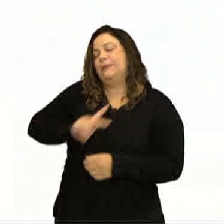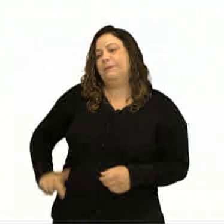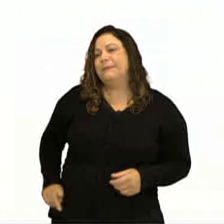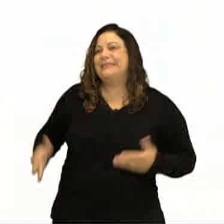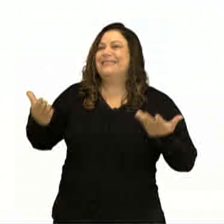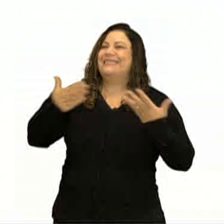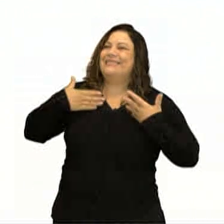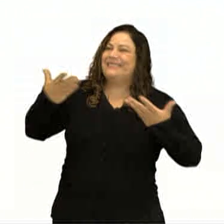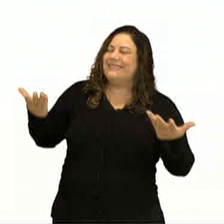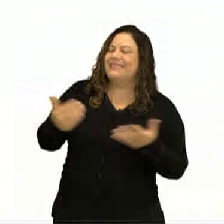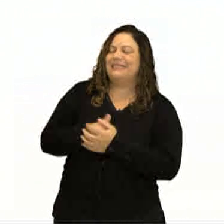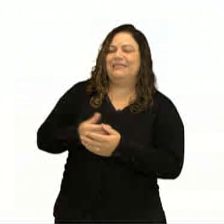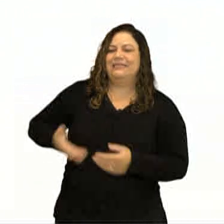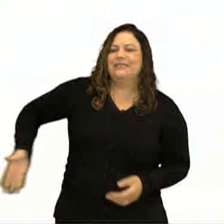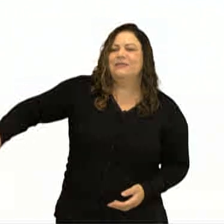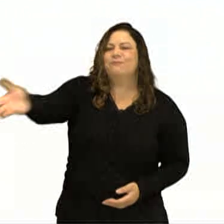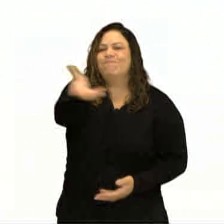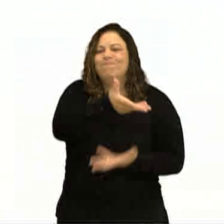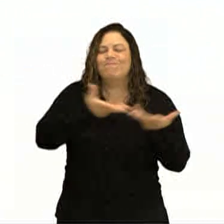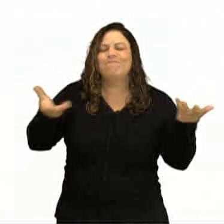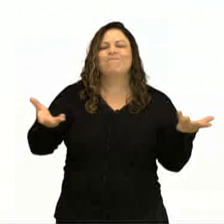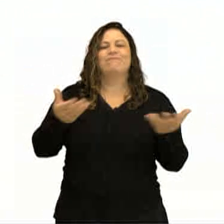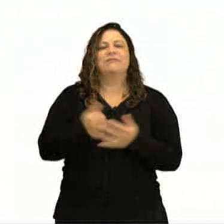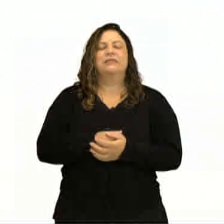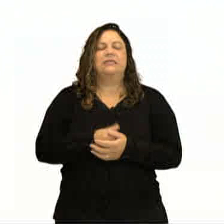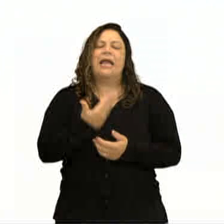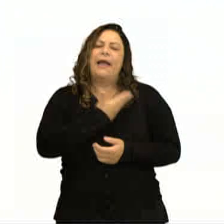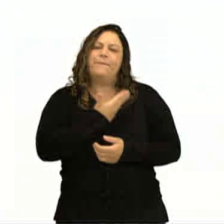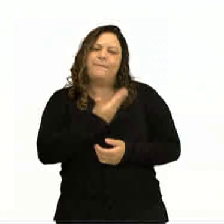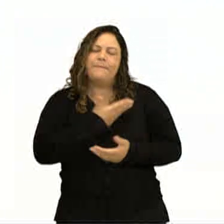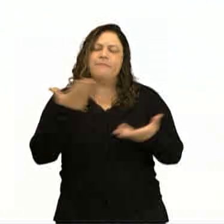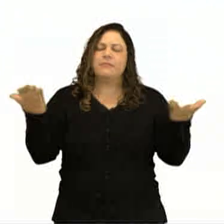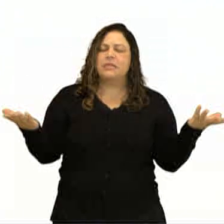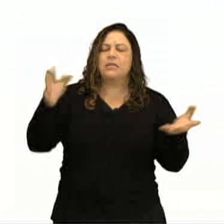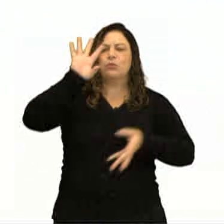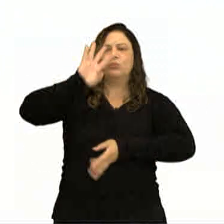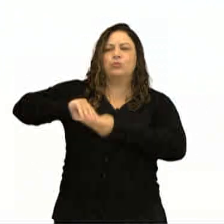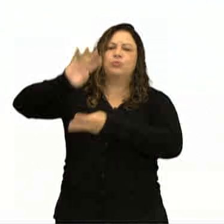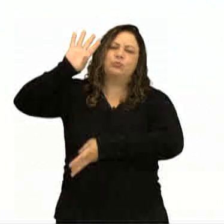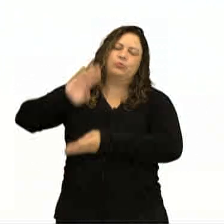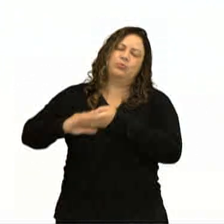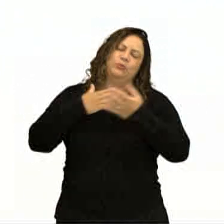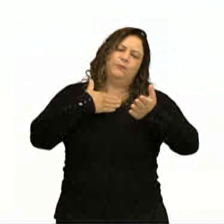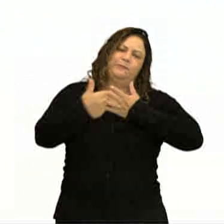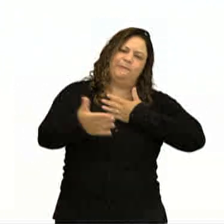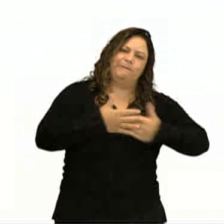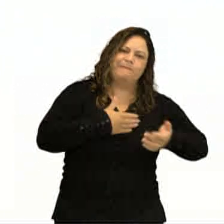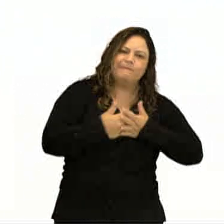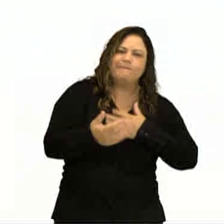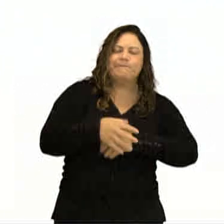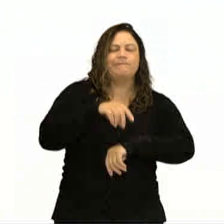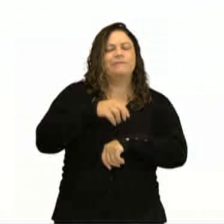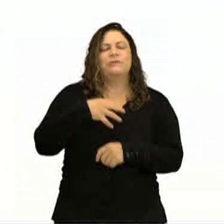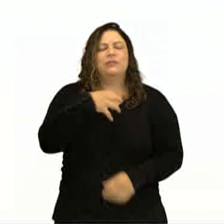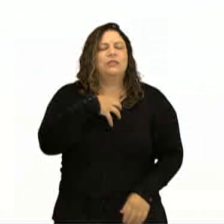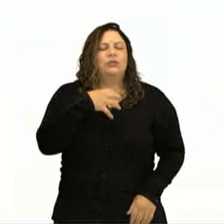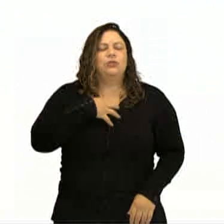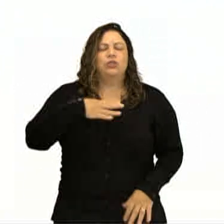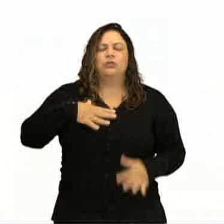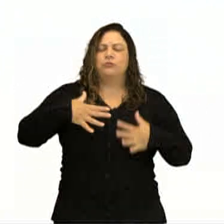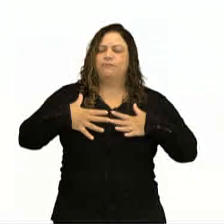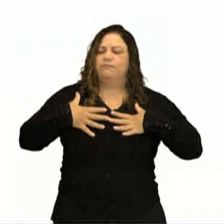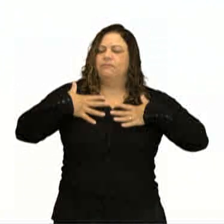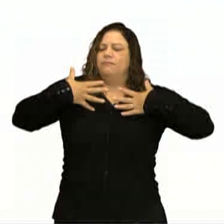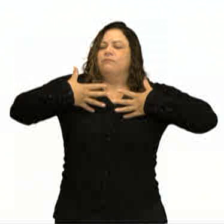meus nobres colegas, resolveu arrematar de qualquer maneira, encheu o peito